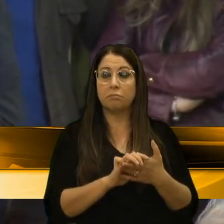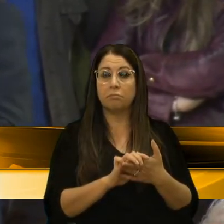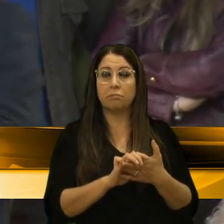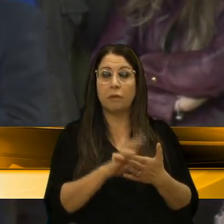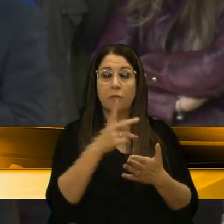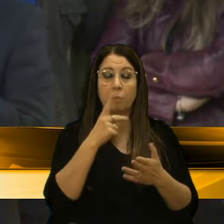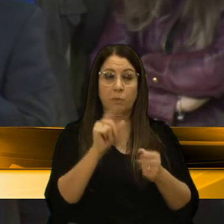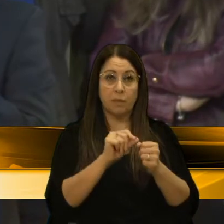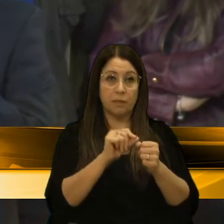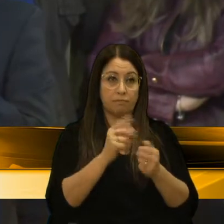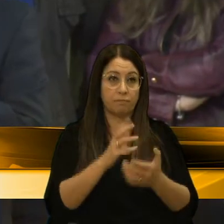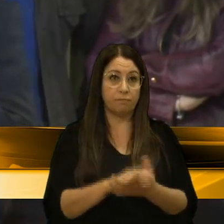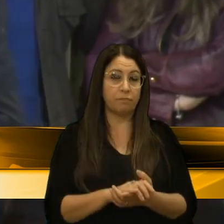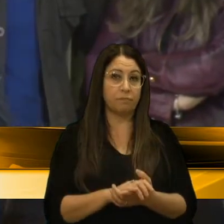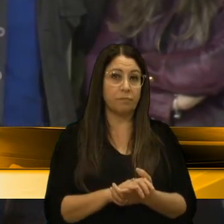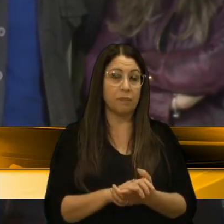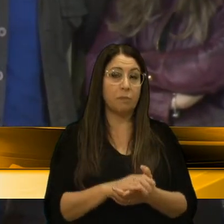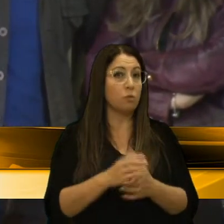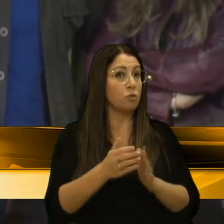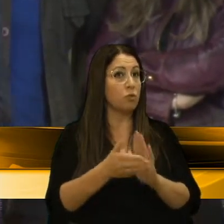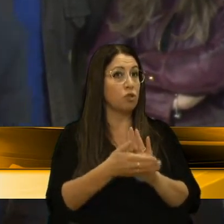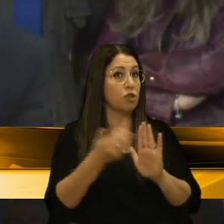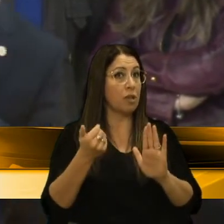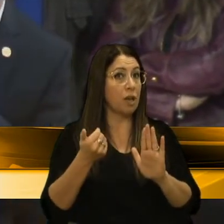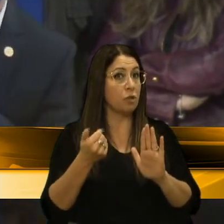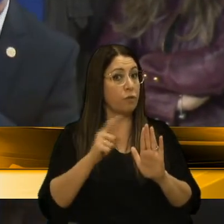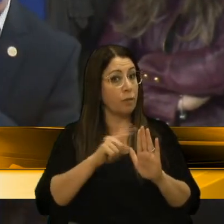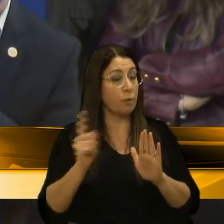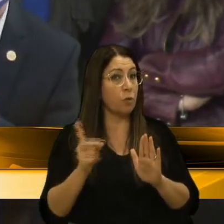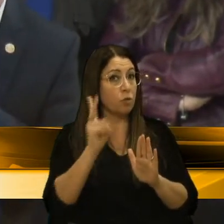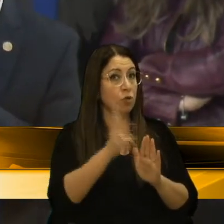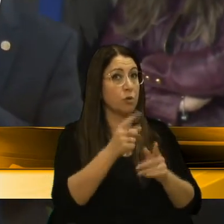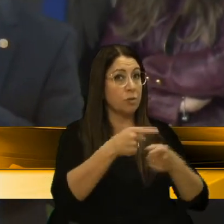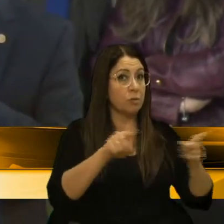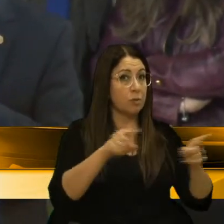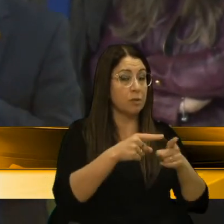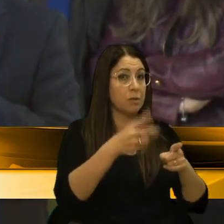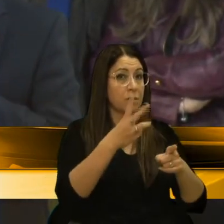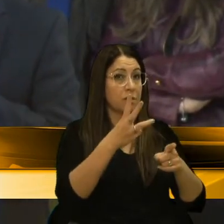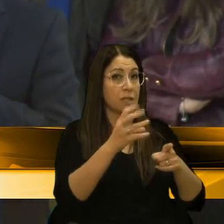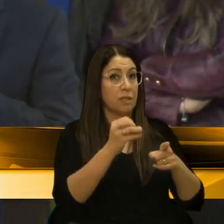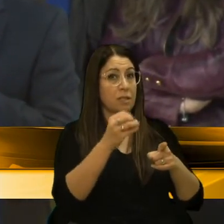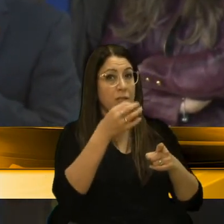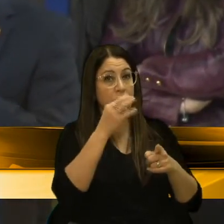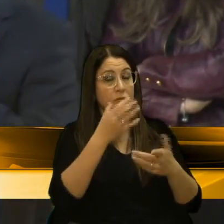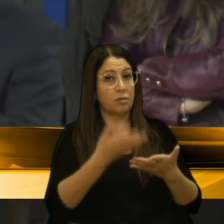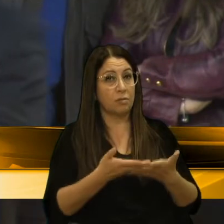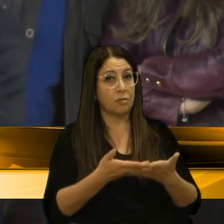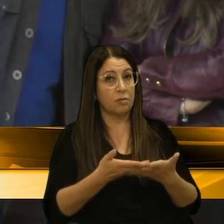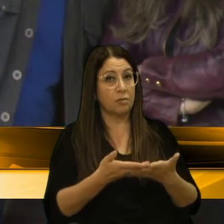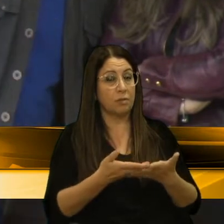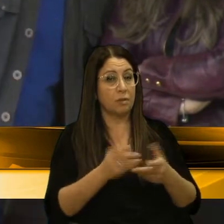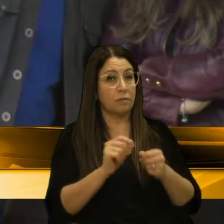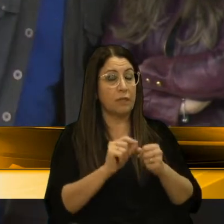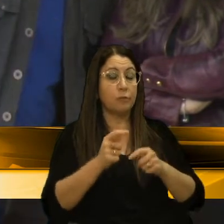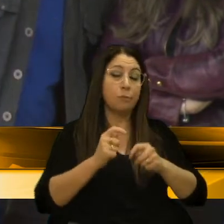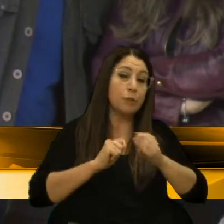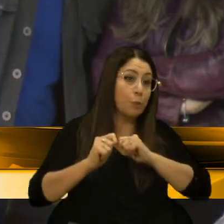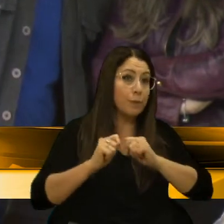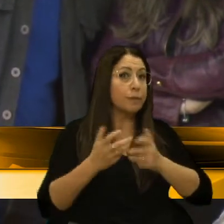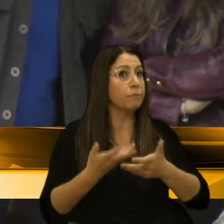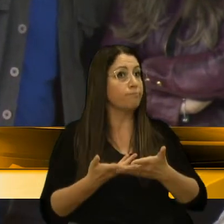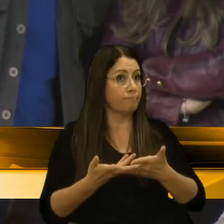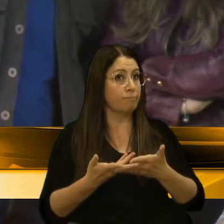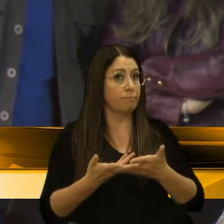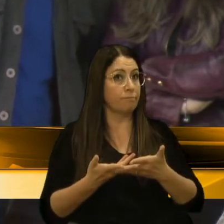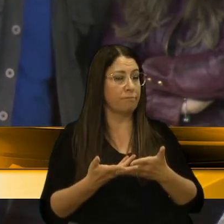fazer o seguinte, vamos tirar os de fora para manter a orquestra, os 30 daqui de Caxias. Aí foi feita uma negociação, só para...